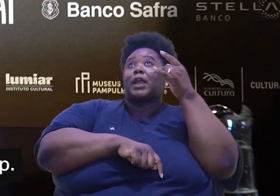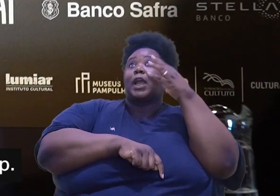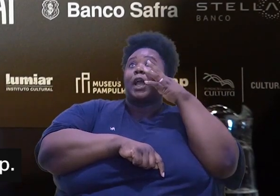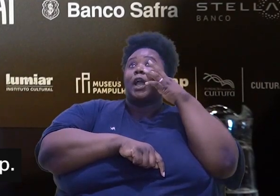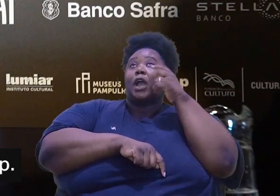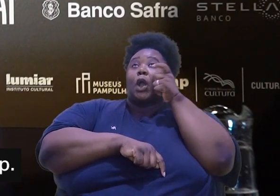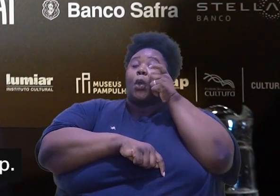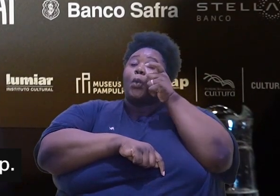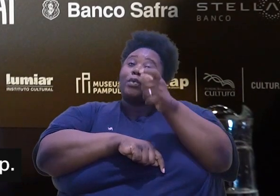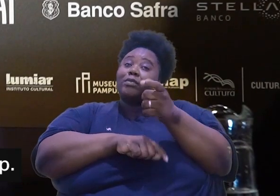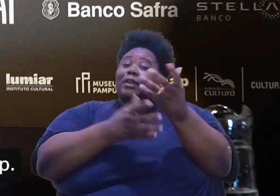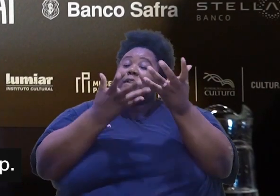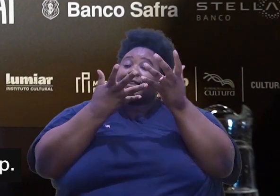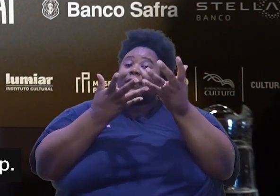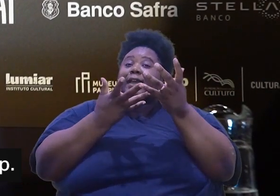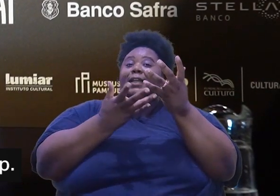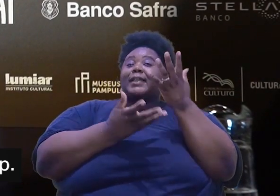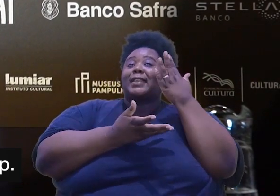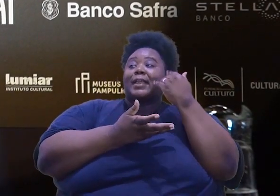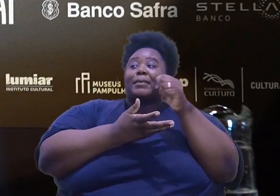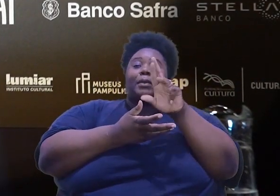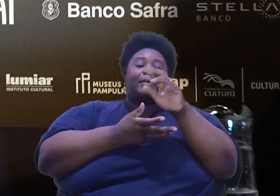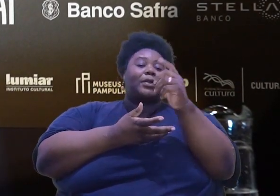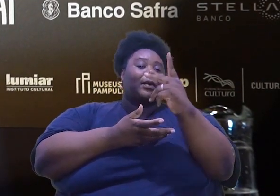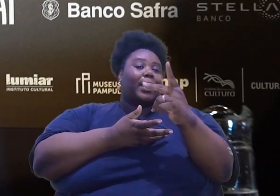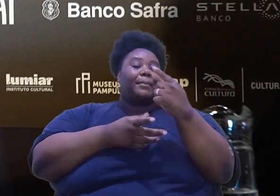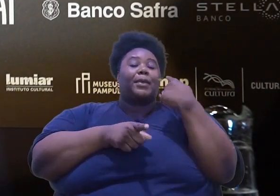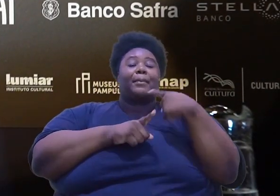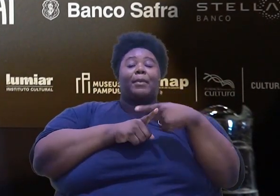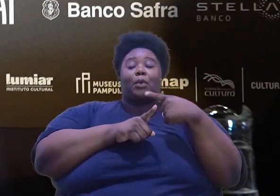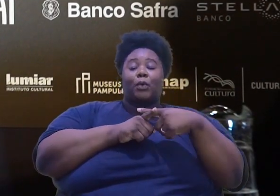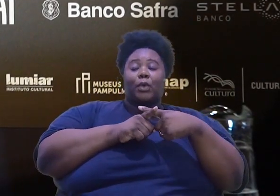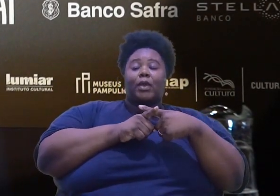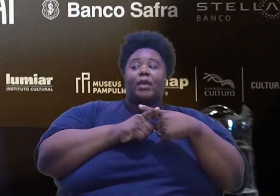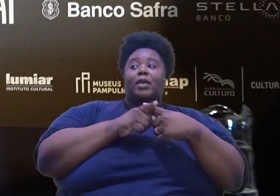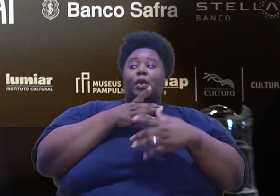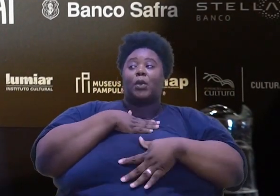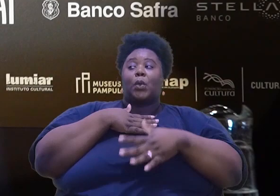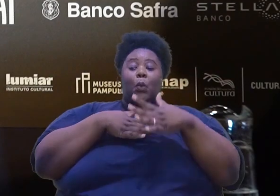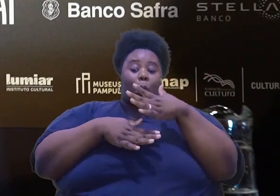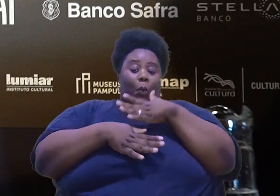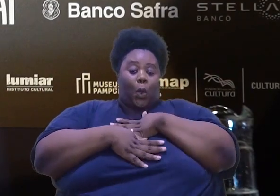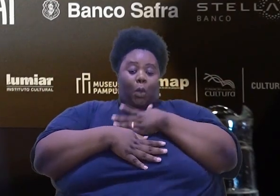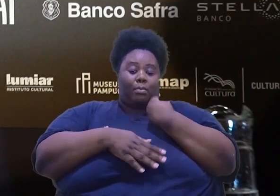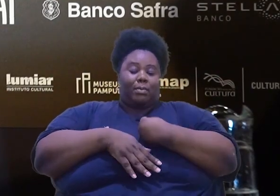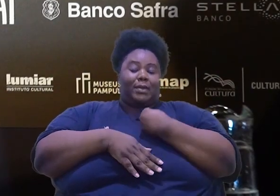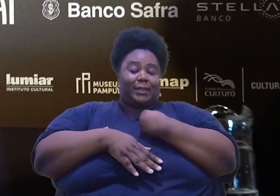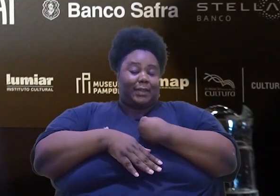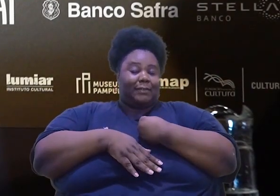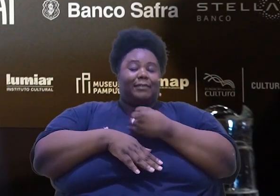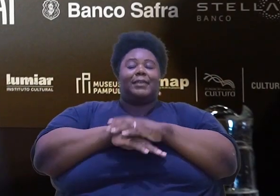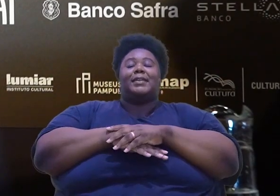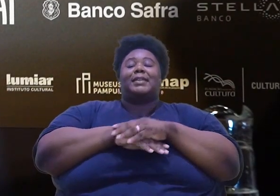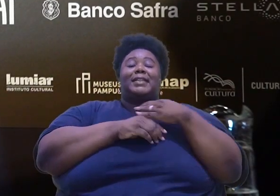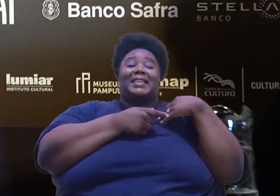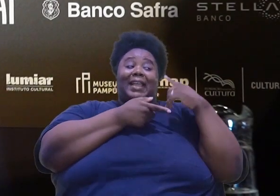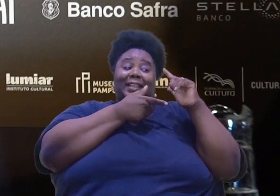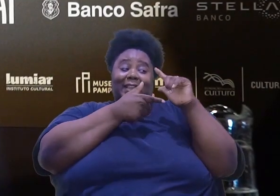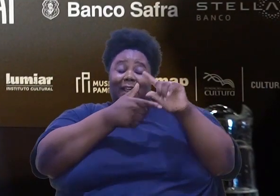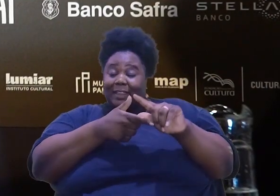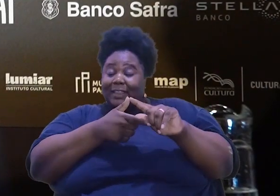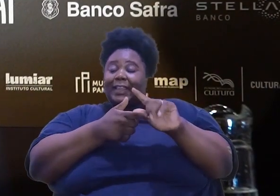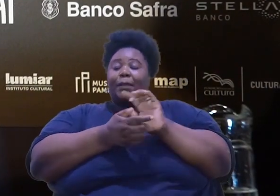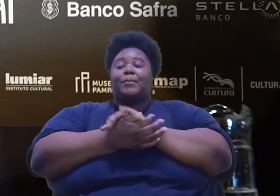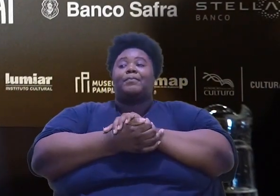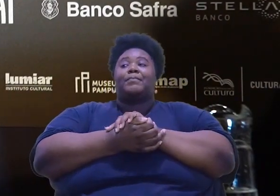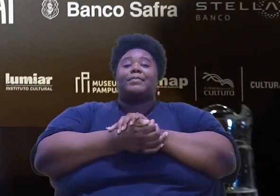curiosidade, muita atração pelo rap, porque o rap, o corpo está ali, né? E nas tradições